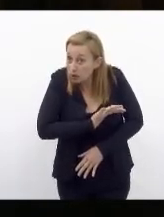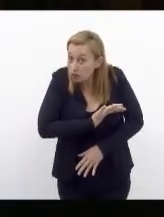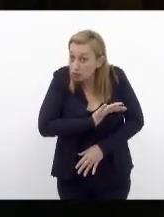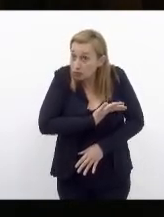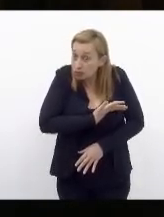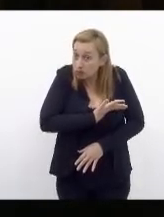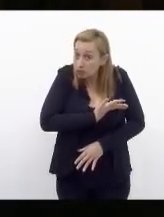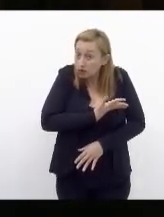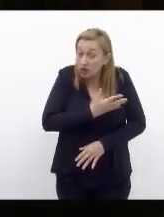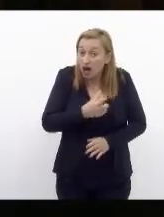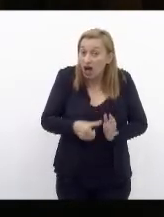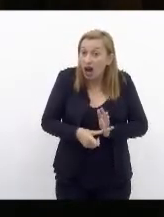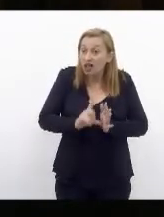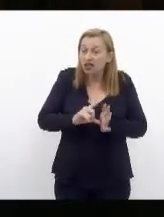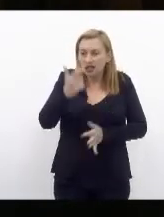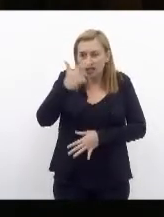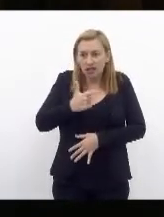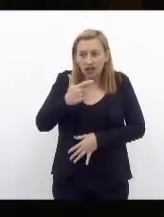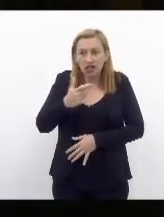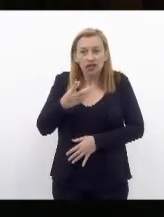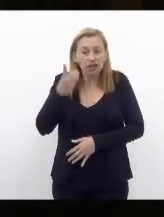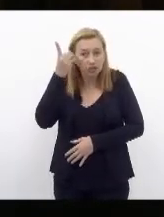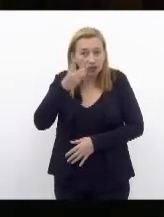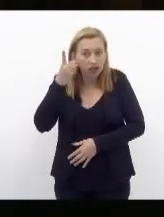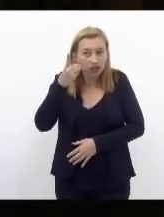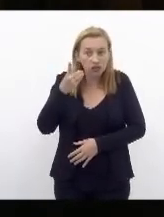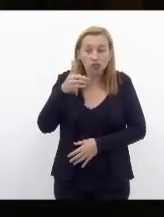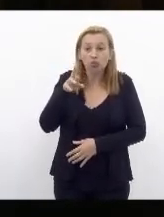antes de me tornar deputado, deputado Bruno Dauari.